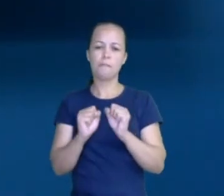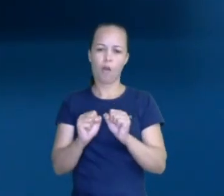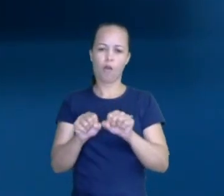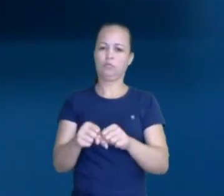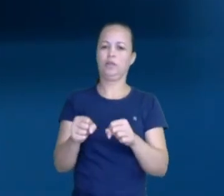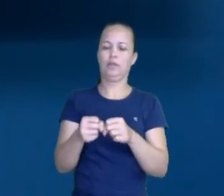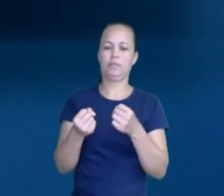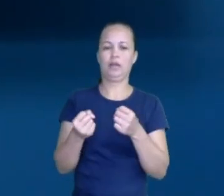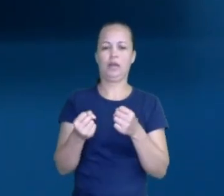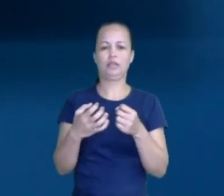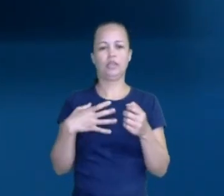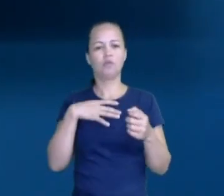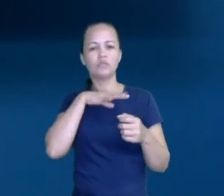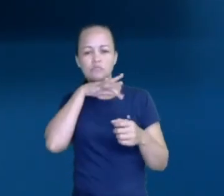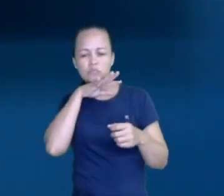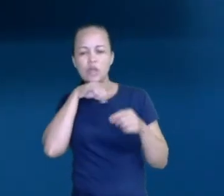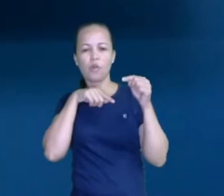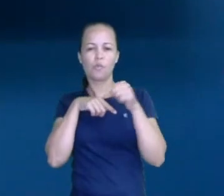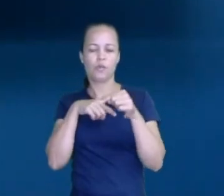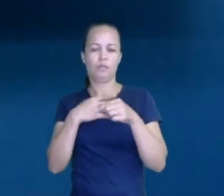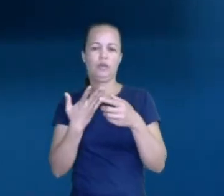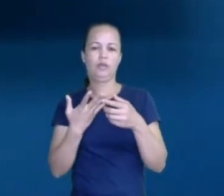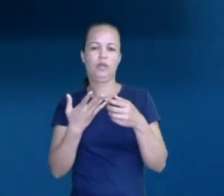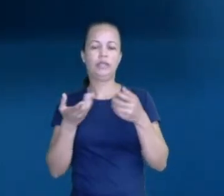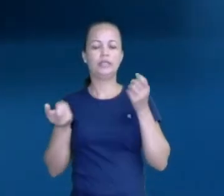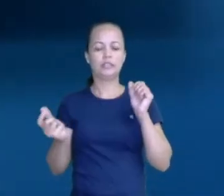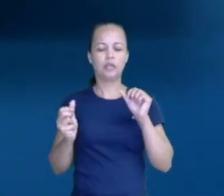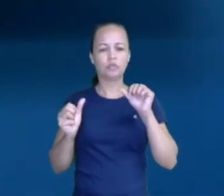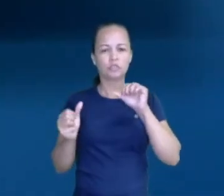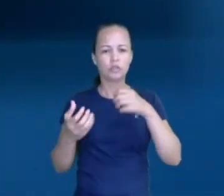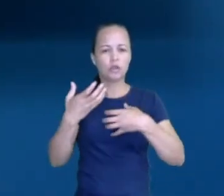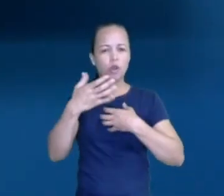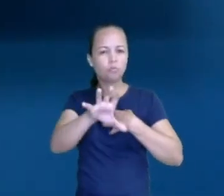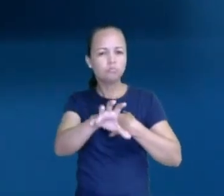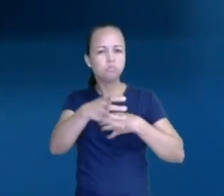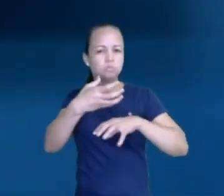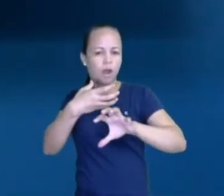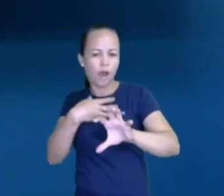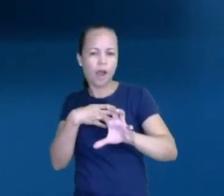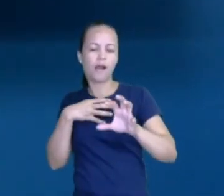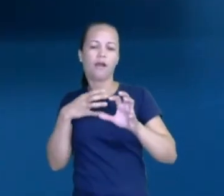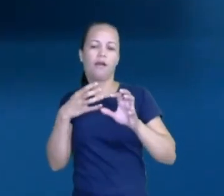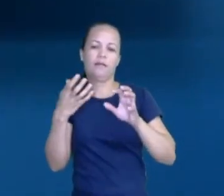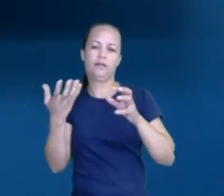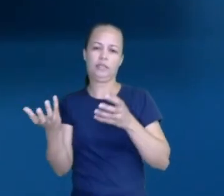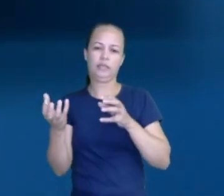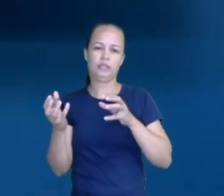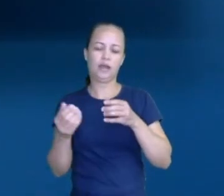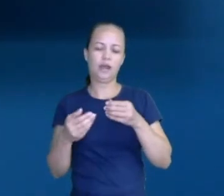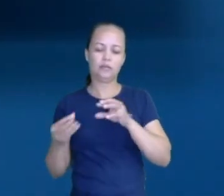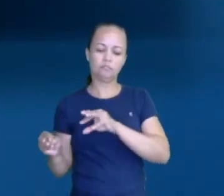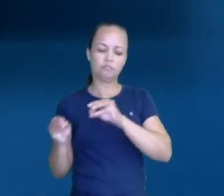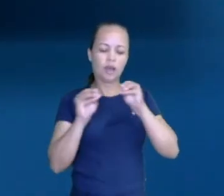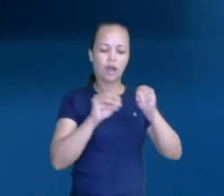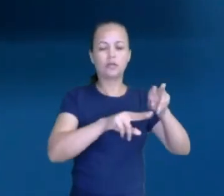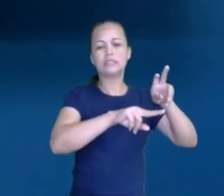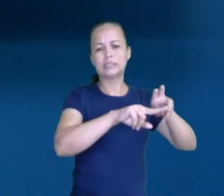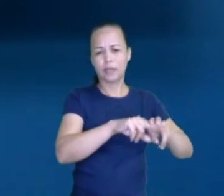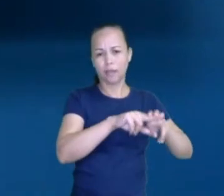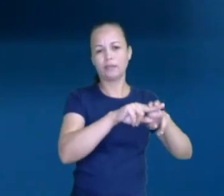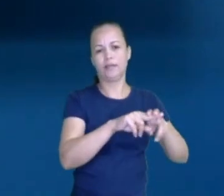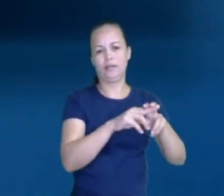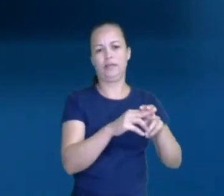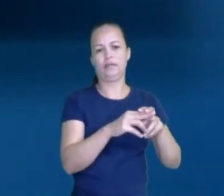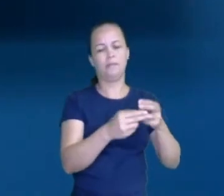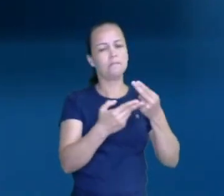ele. Então, a gente tem que se colocar no lugar dos nossos idosos e dar o lugar. Ter paciência quando ele estiver andando na rua